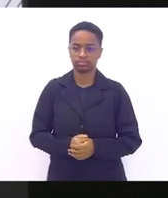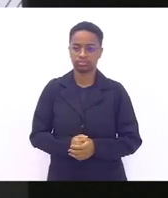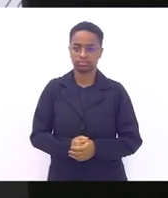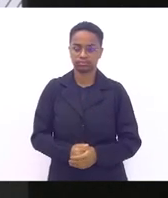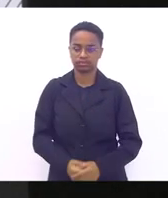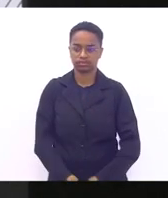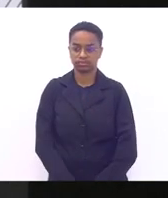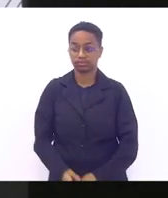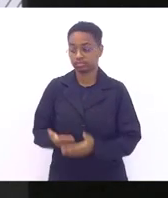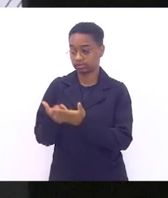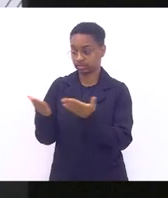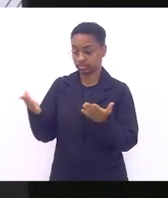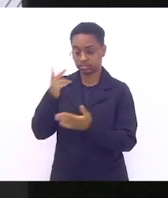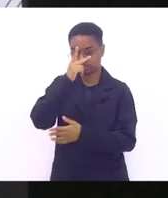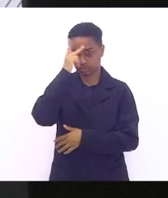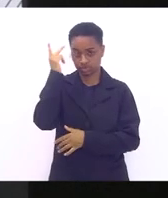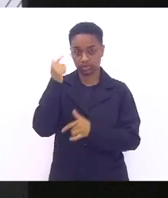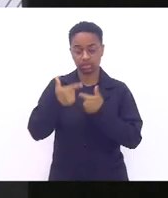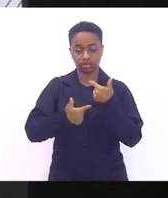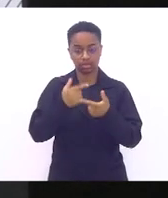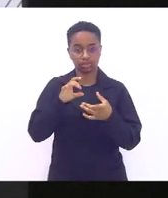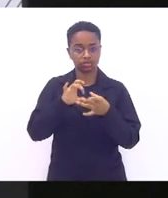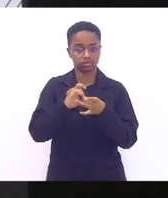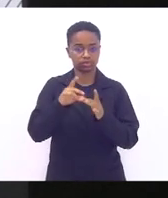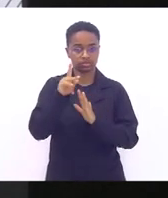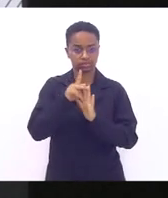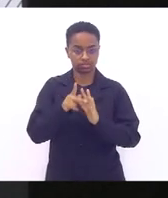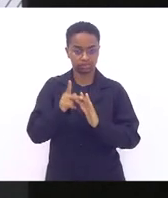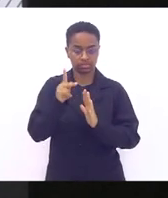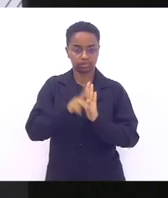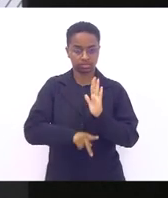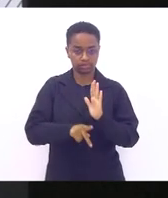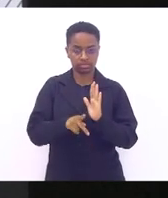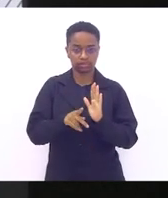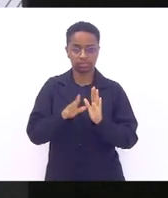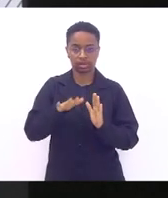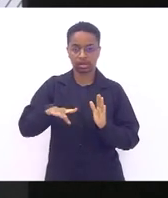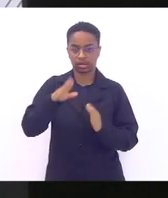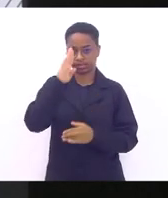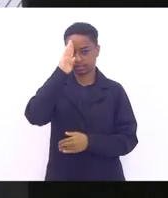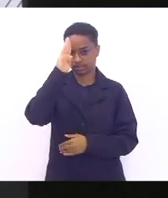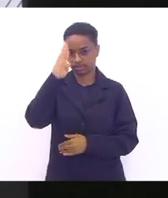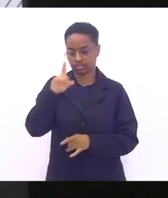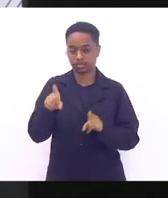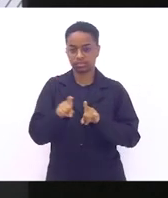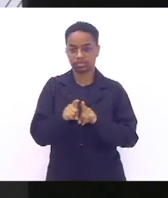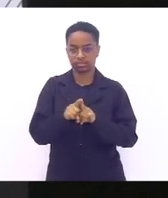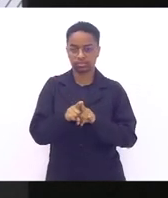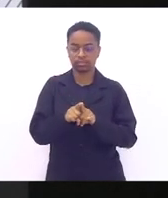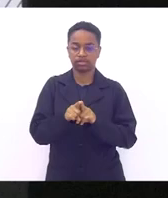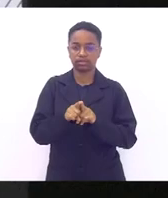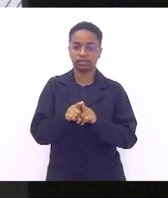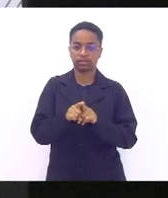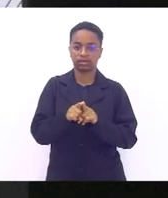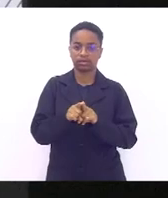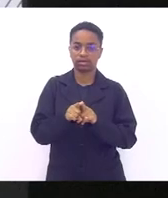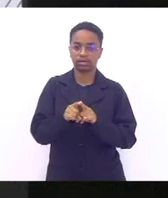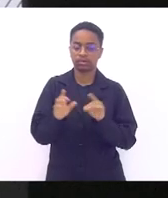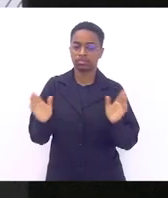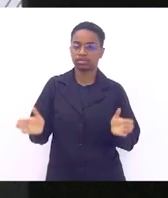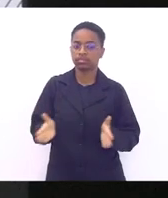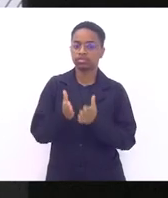Todas essas pessoas estão atuando dentro do projeto, estavam no nível central, né, incorporando o projeto